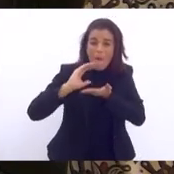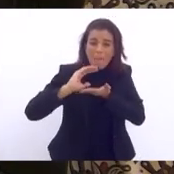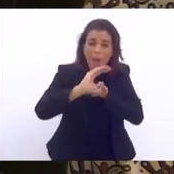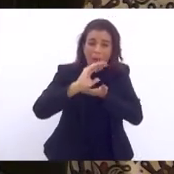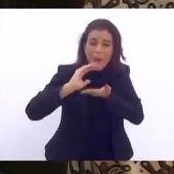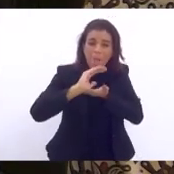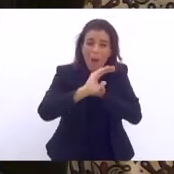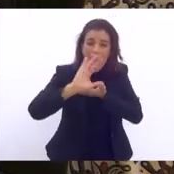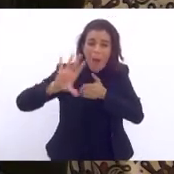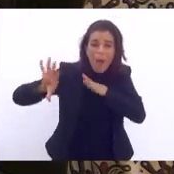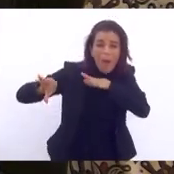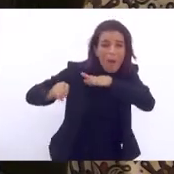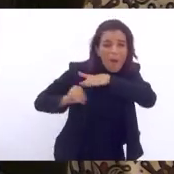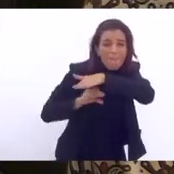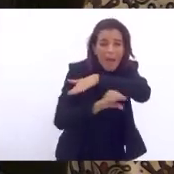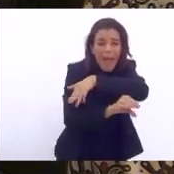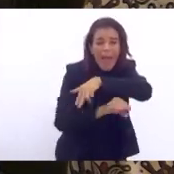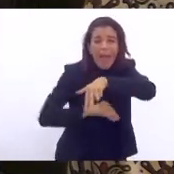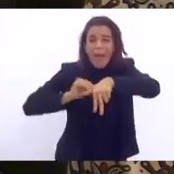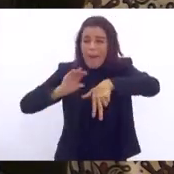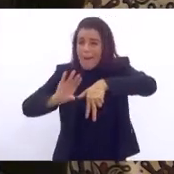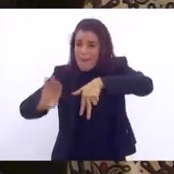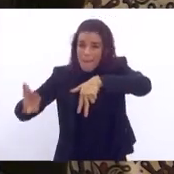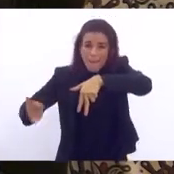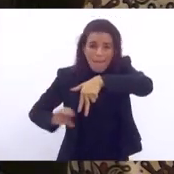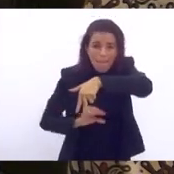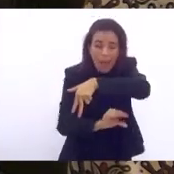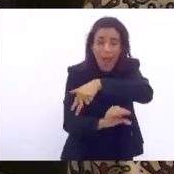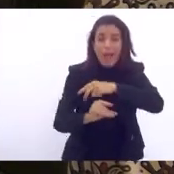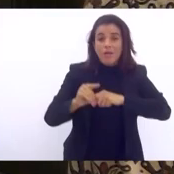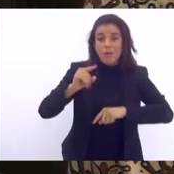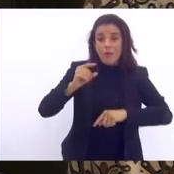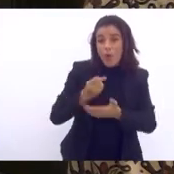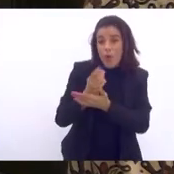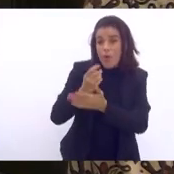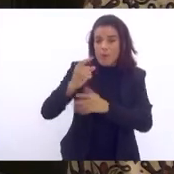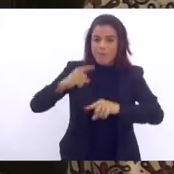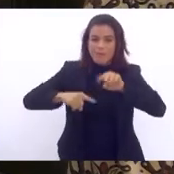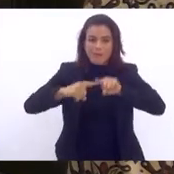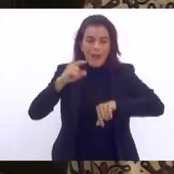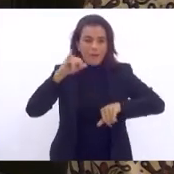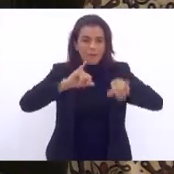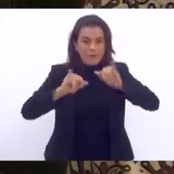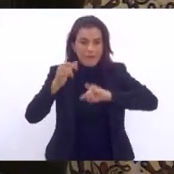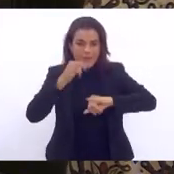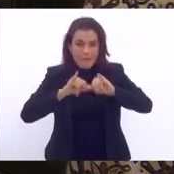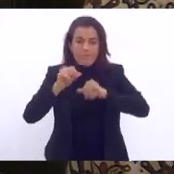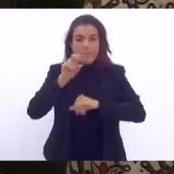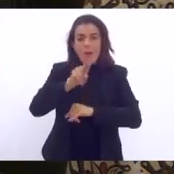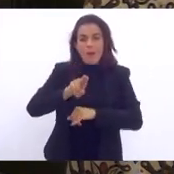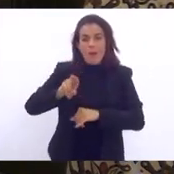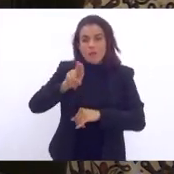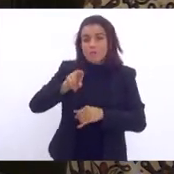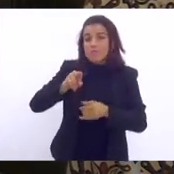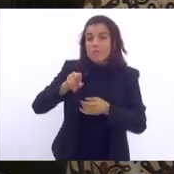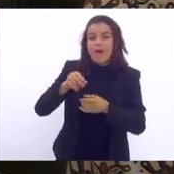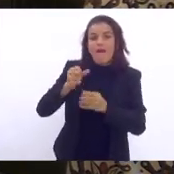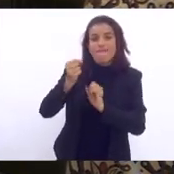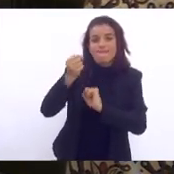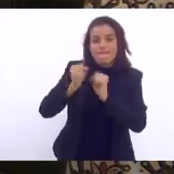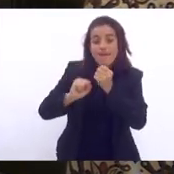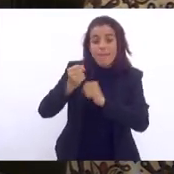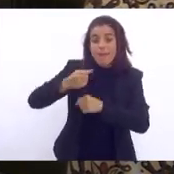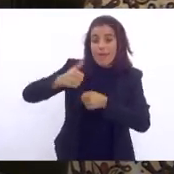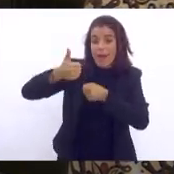produtos químicos que eram utilizados para a produção do crack. Isso é uma demonstração que a política de